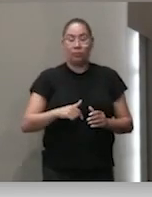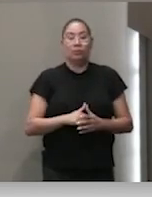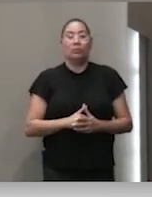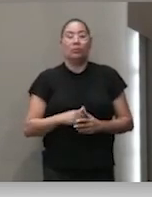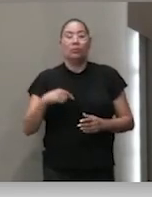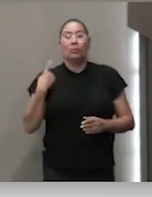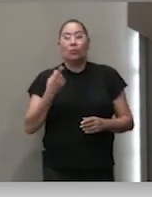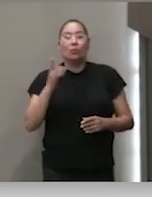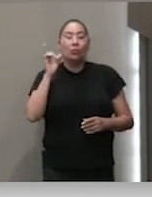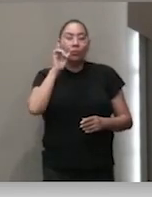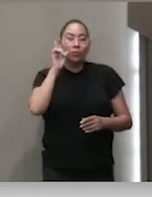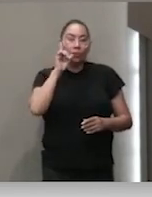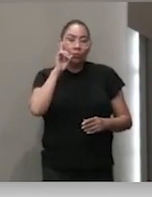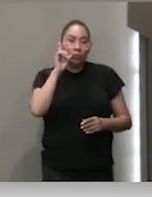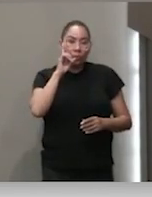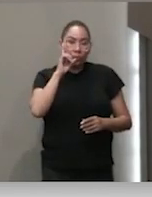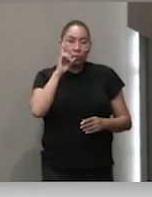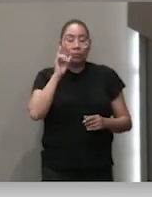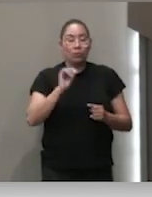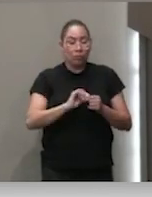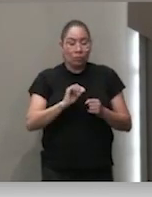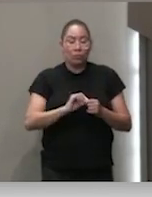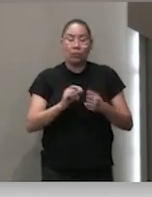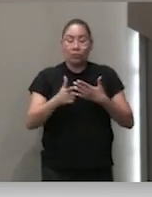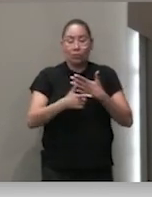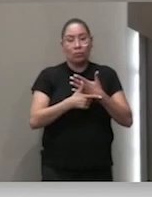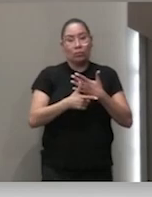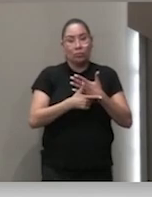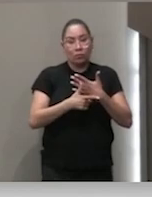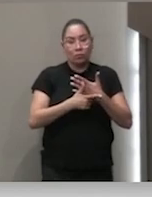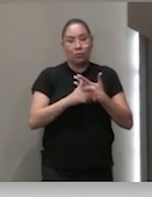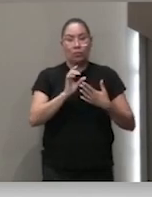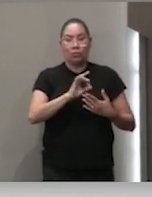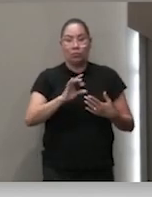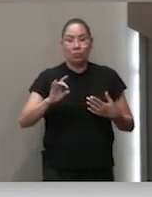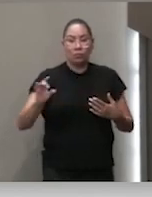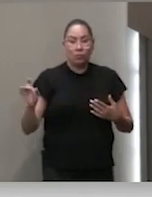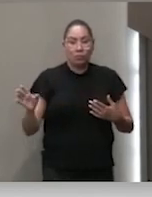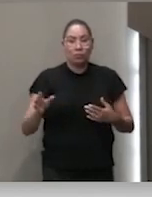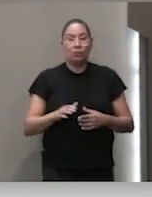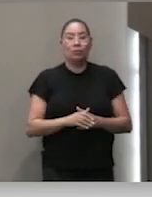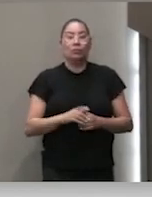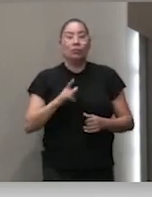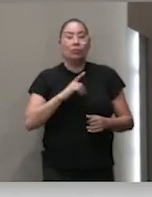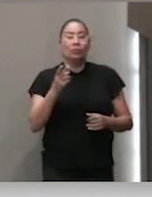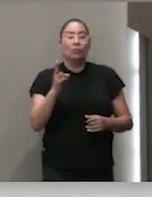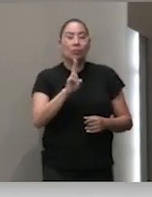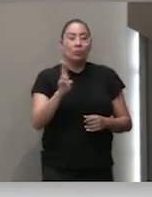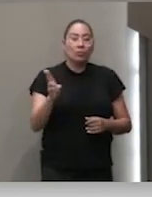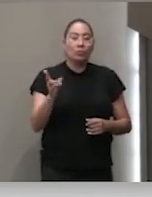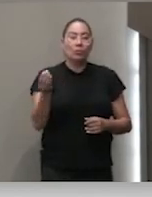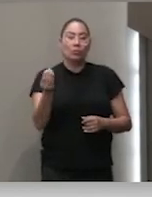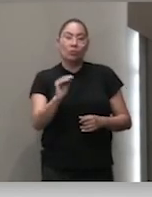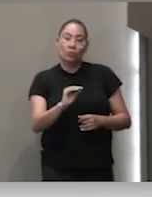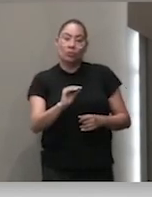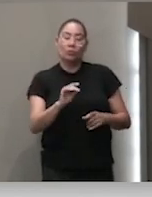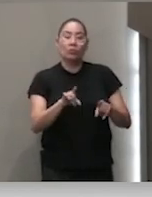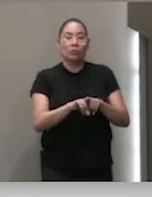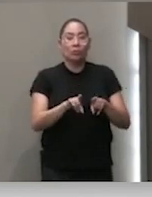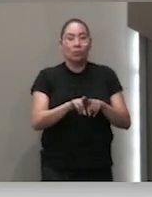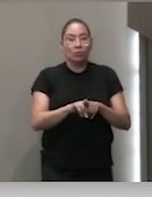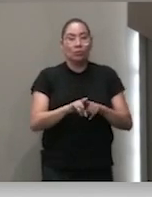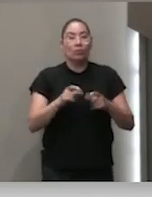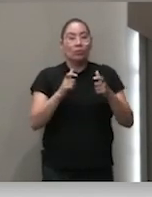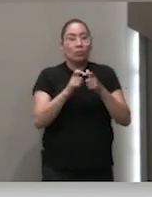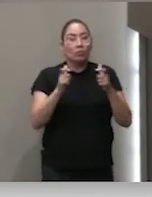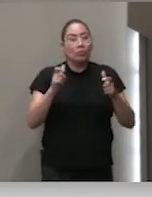ou no seu dia a dia, né, fizeram a sua parte, né, se colocaram o nome à sua disposição, e tanto é que